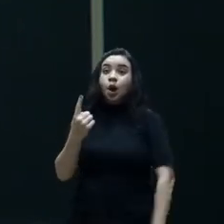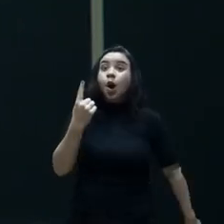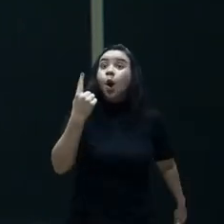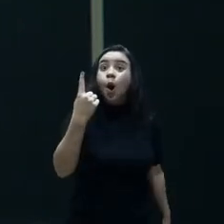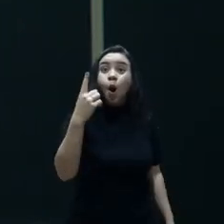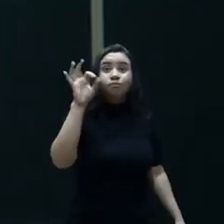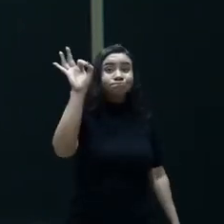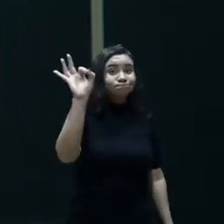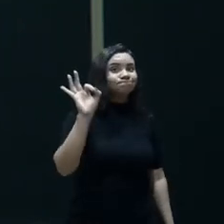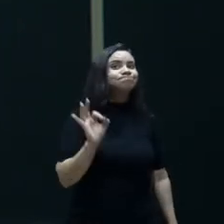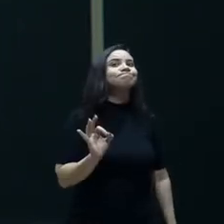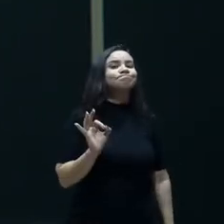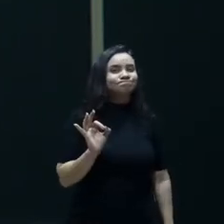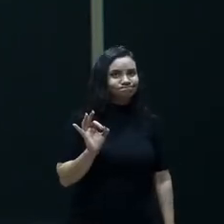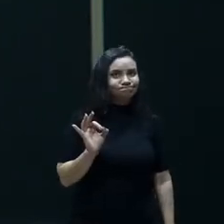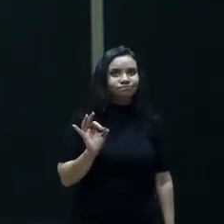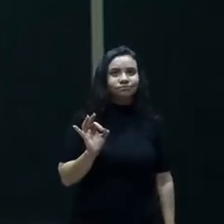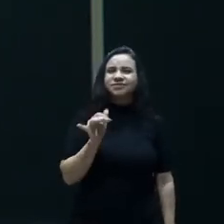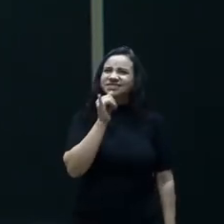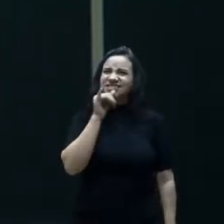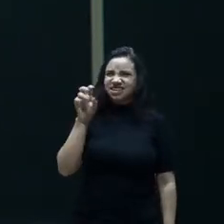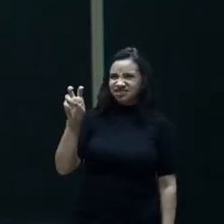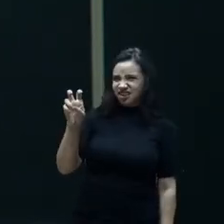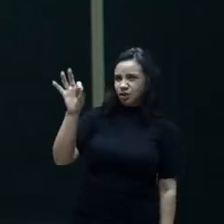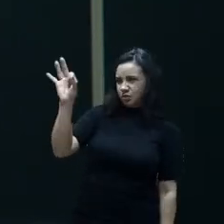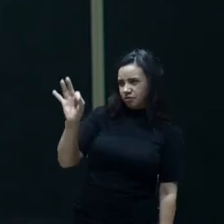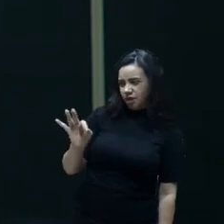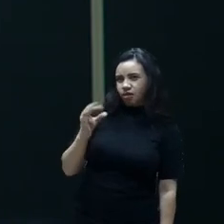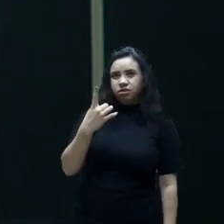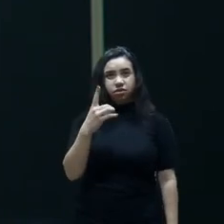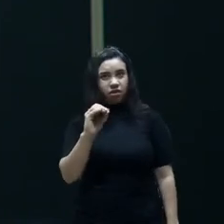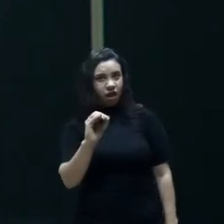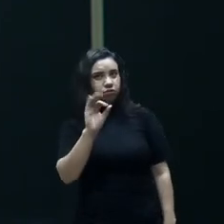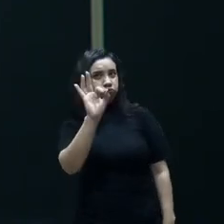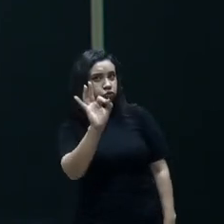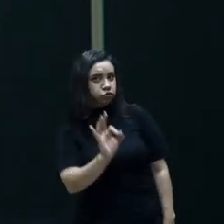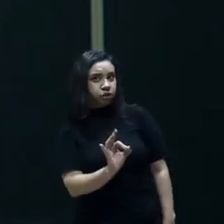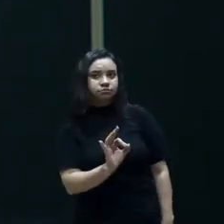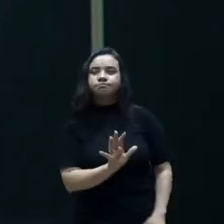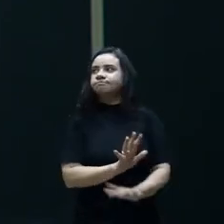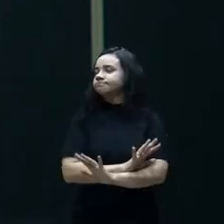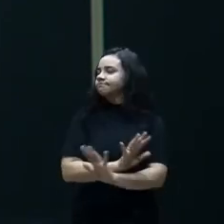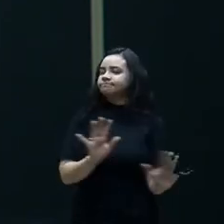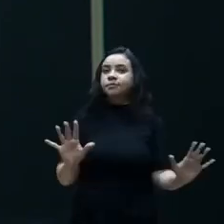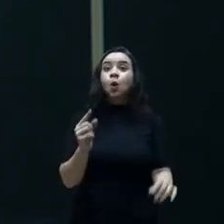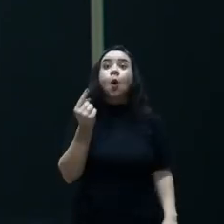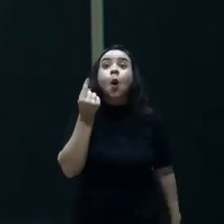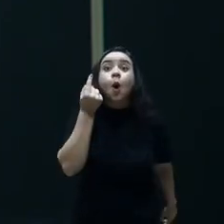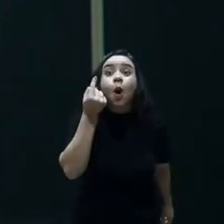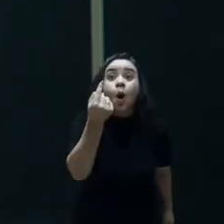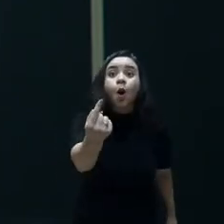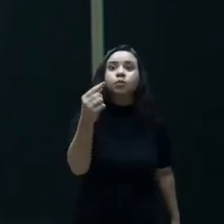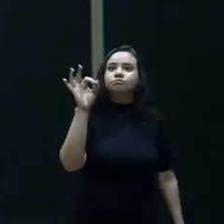1%. Não é 5, não é 10, é 1%. O que é